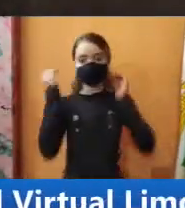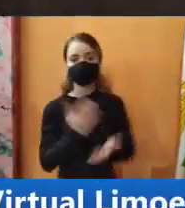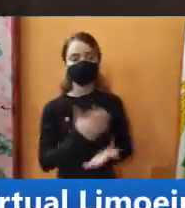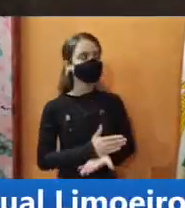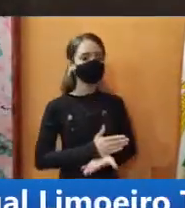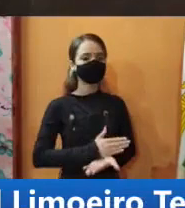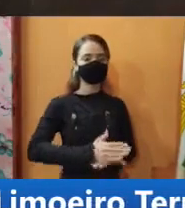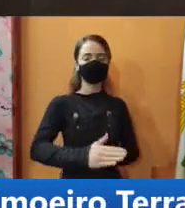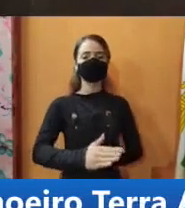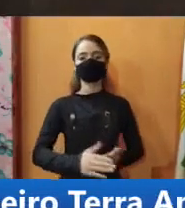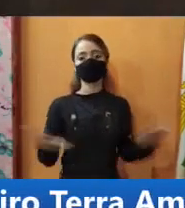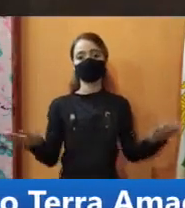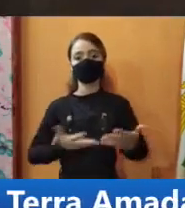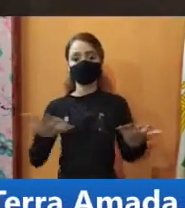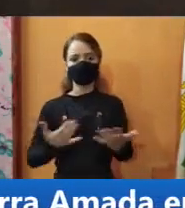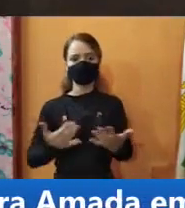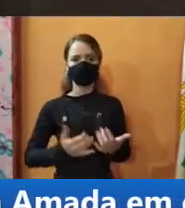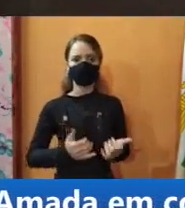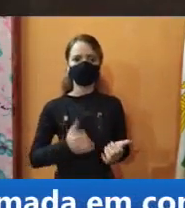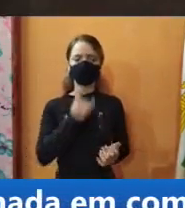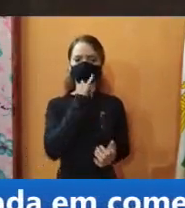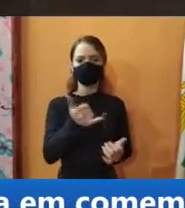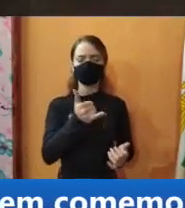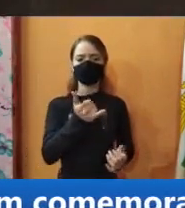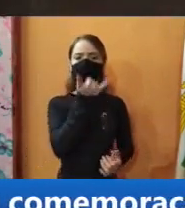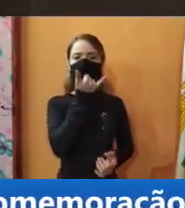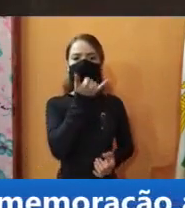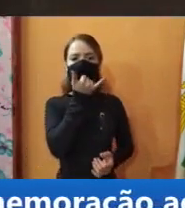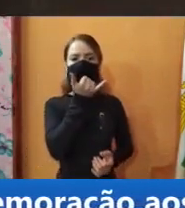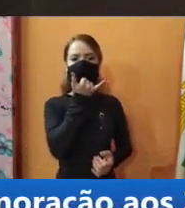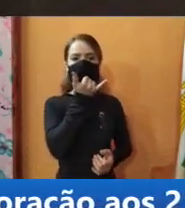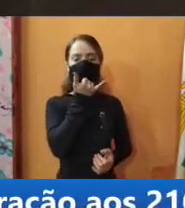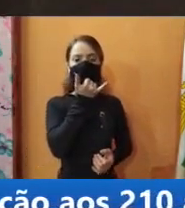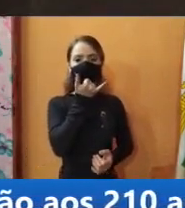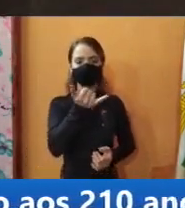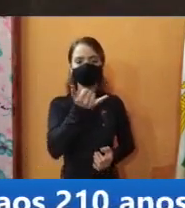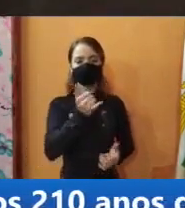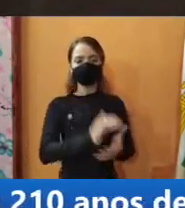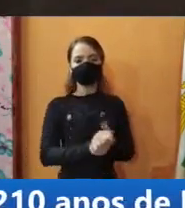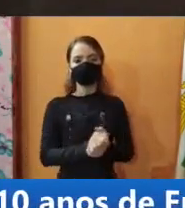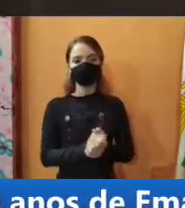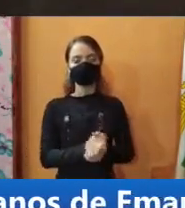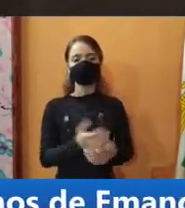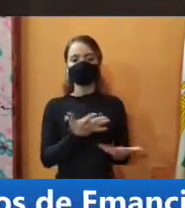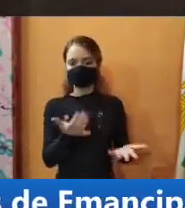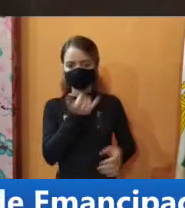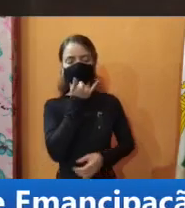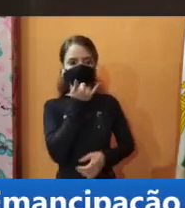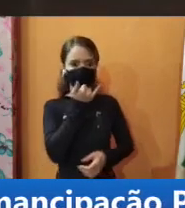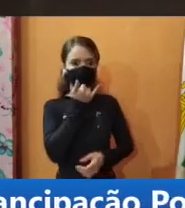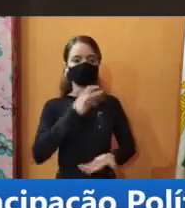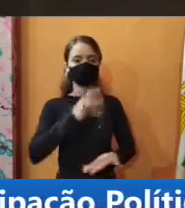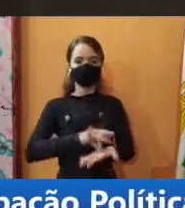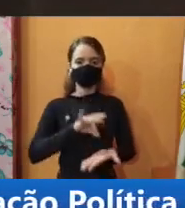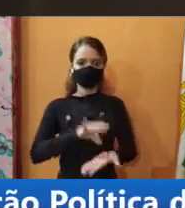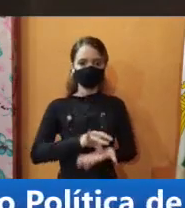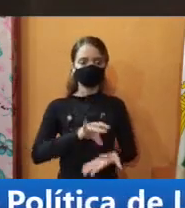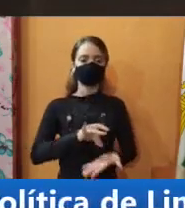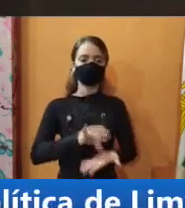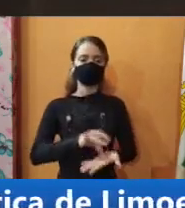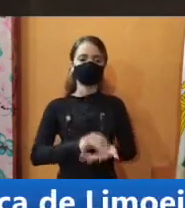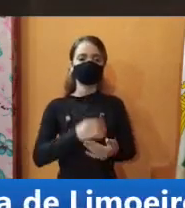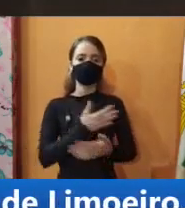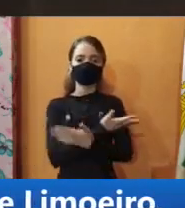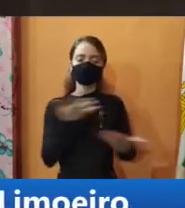Inicialmente, Gonçalves, eu gostaria de pedir desculpas a você, né? Eu deixei de ficar perto e você, né? Desculpa, viu? Olha,